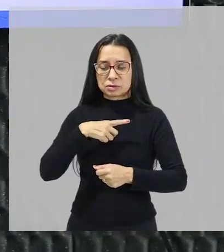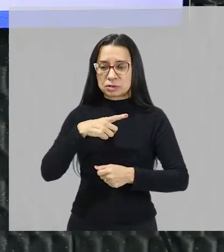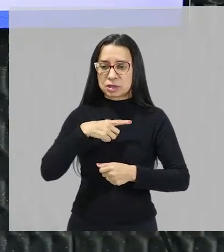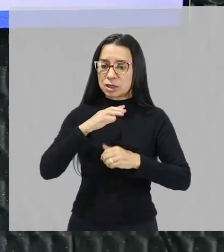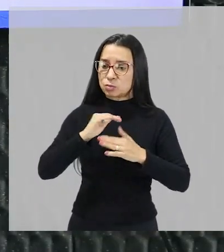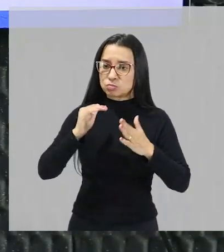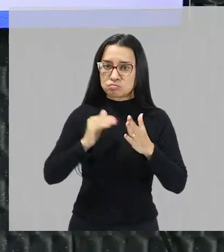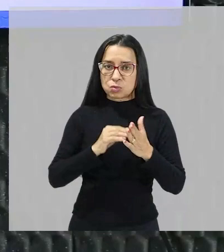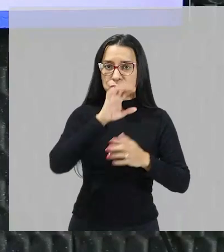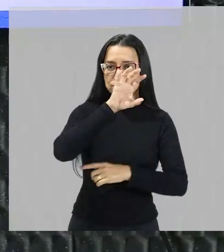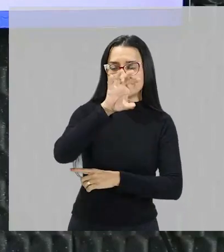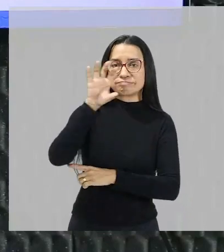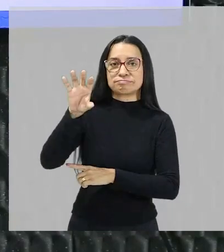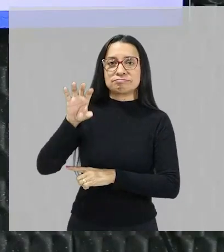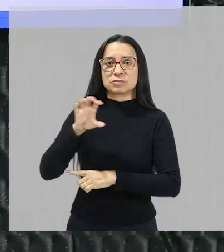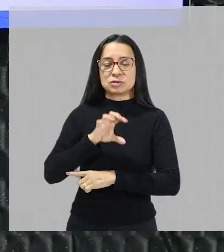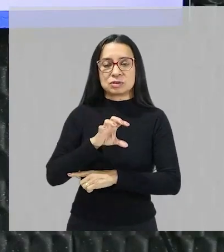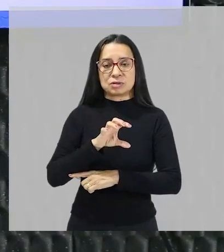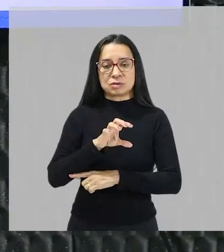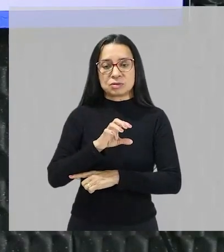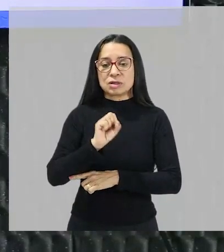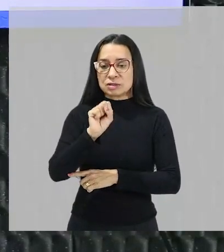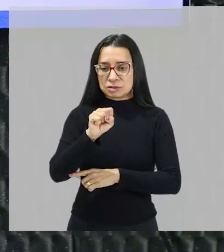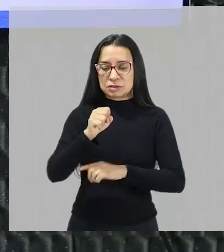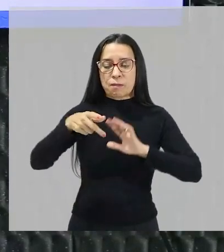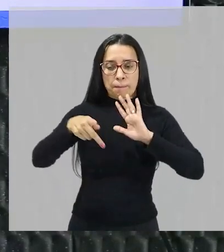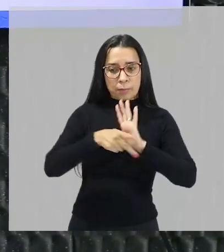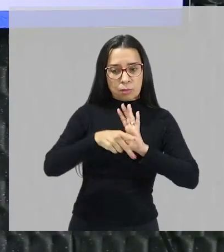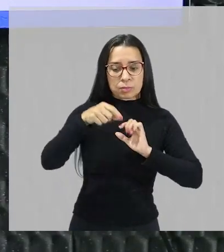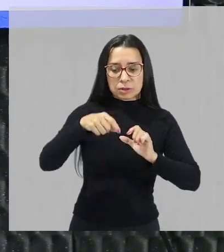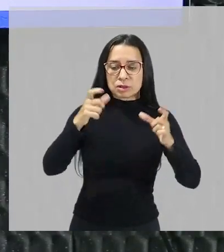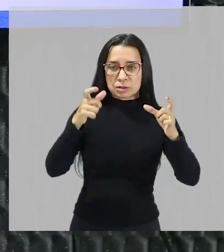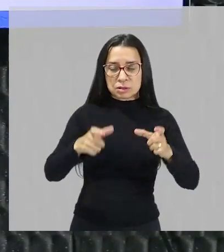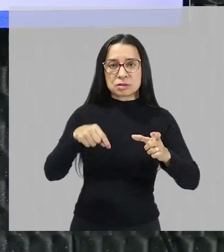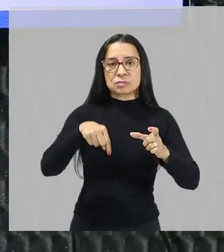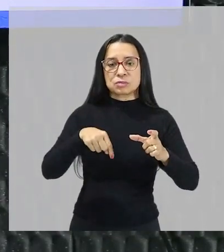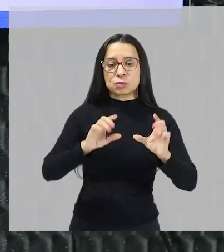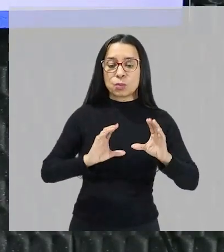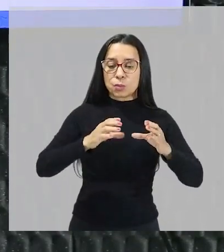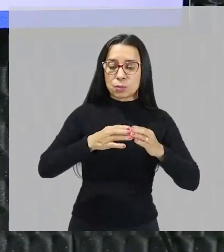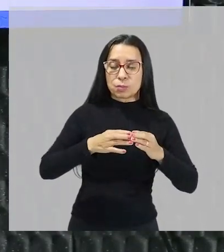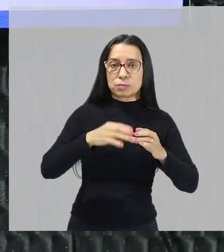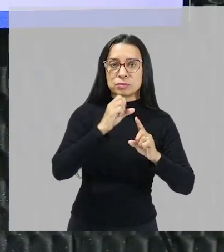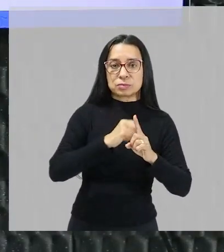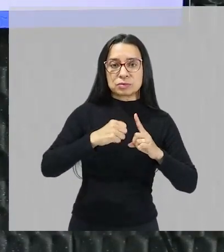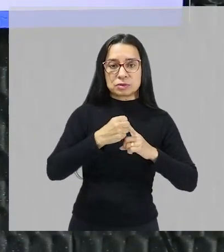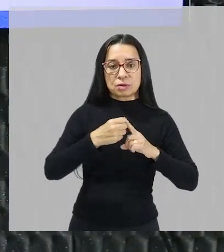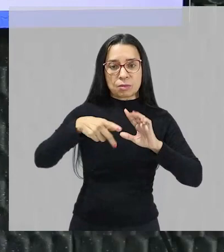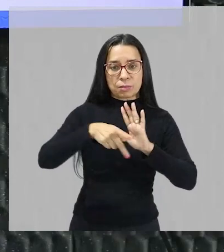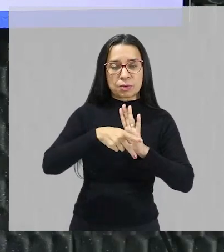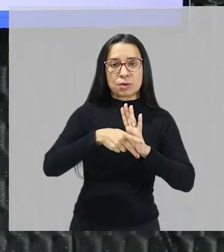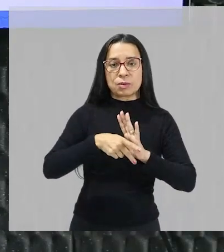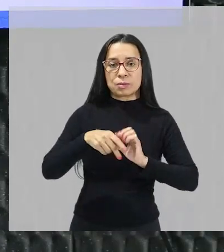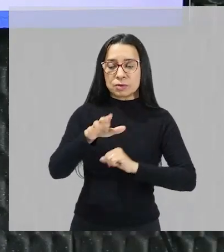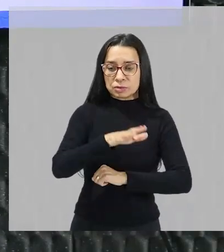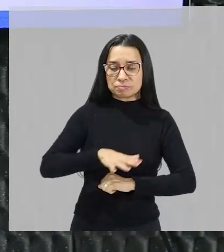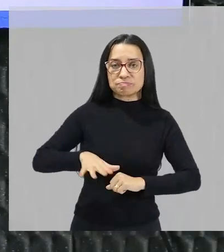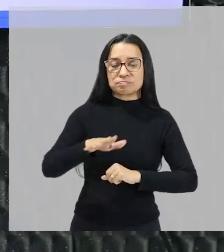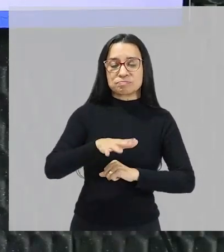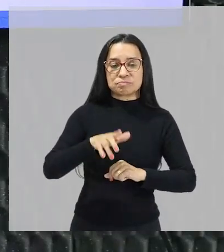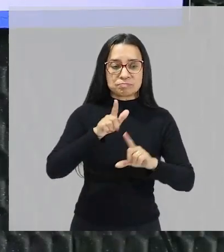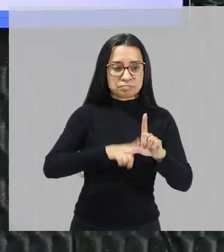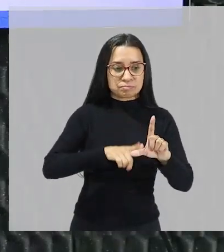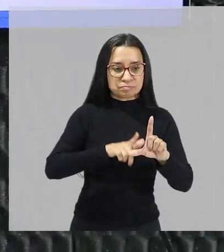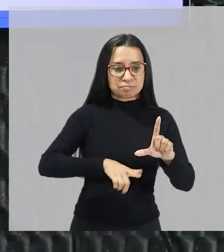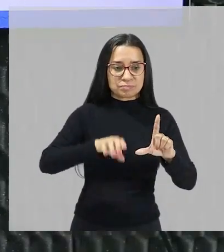É uma coisa muito específica da nossa região, do nosso local, né? De um grupo social específico desse local. Então aqui a letra E está